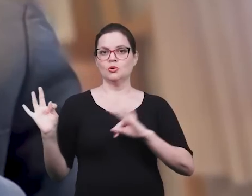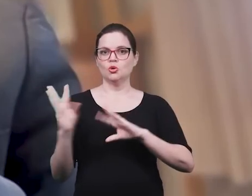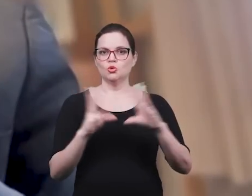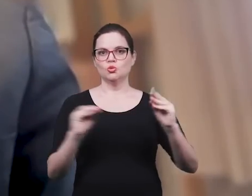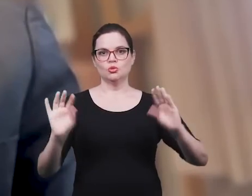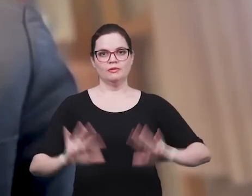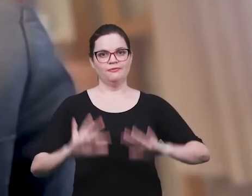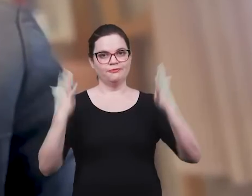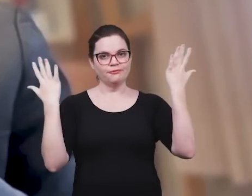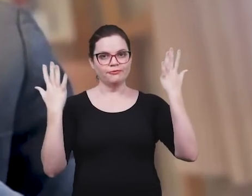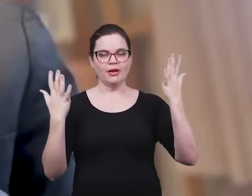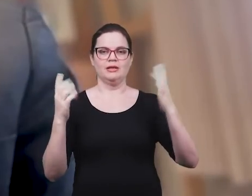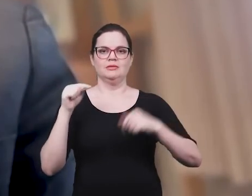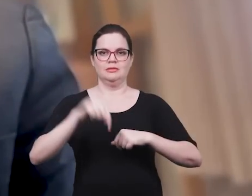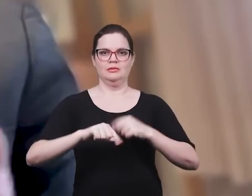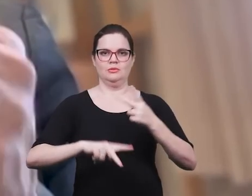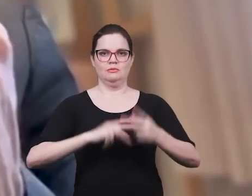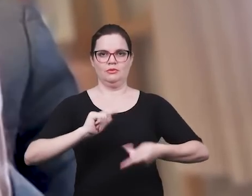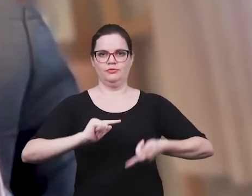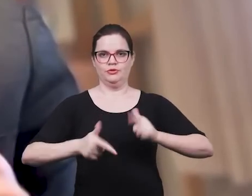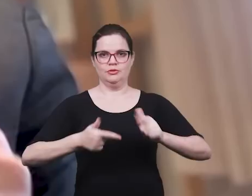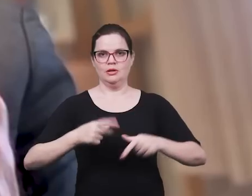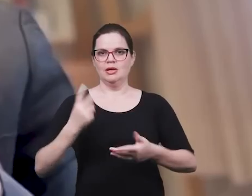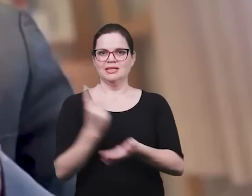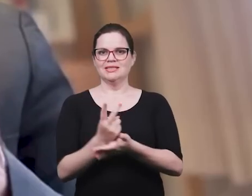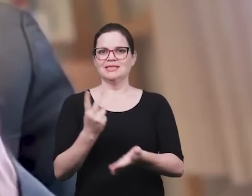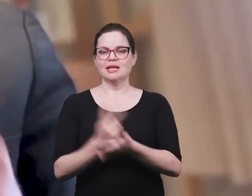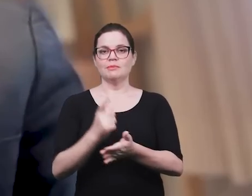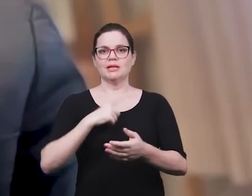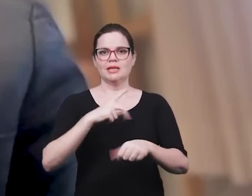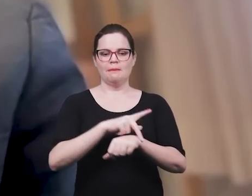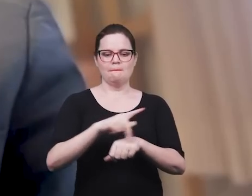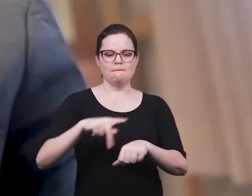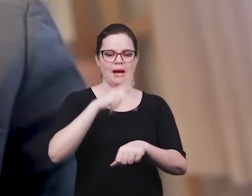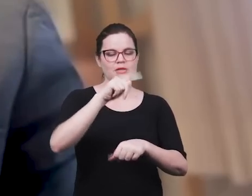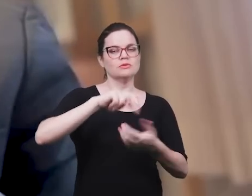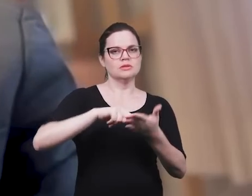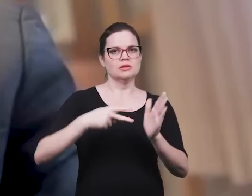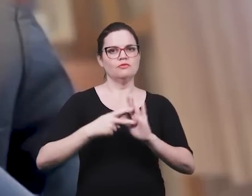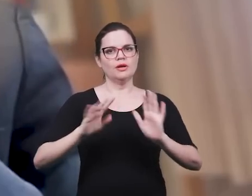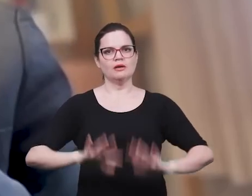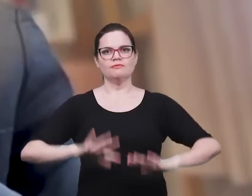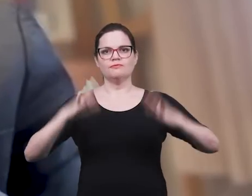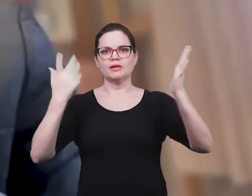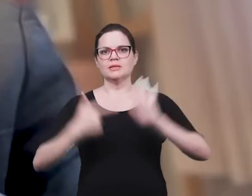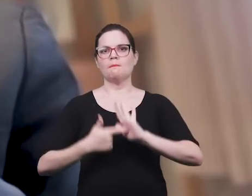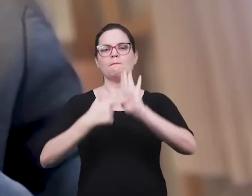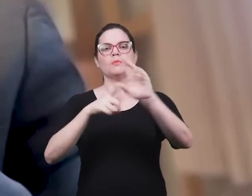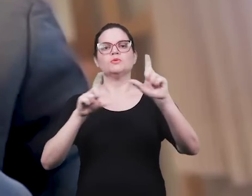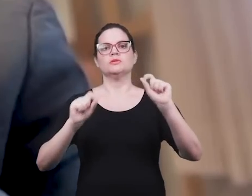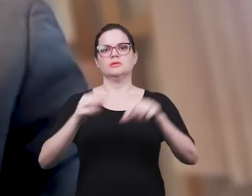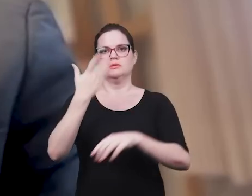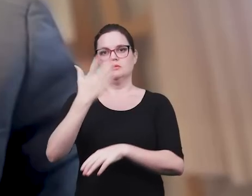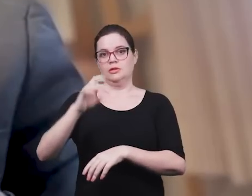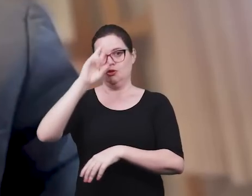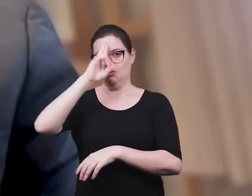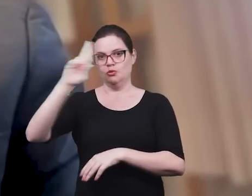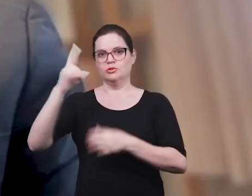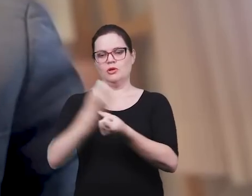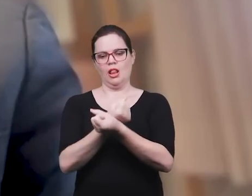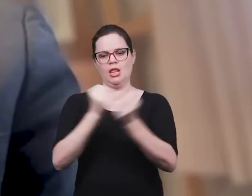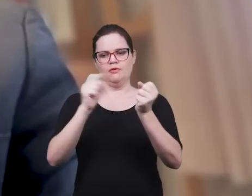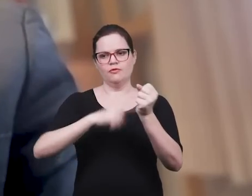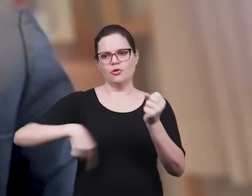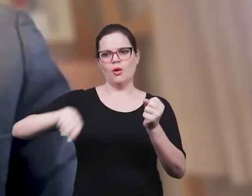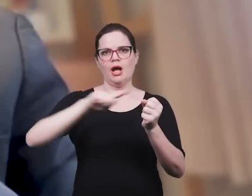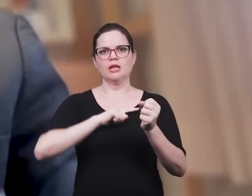uma festa para Israel. Todas as vezes que eles comemoram a Páscoa, estarão dizendo que o Senhor deu livramento